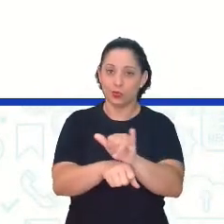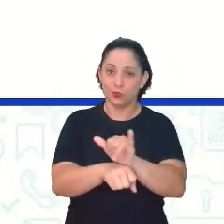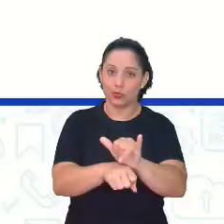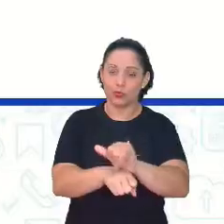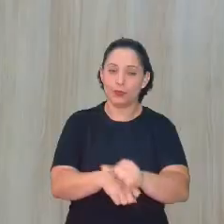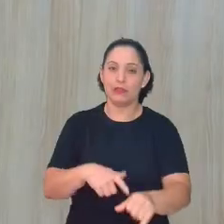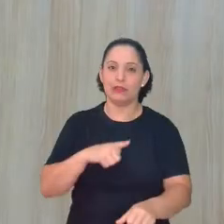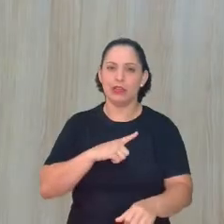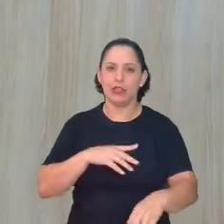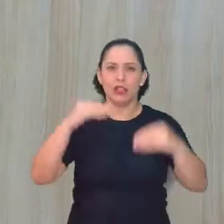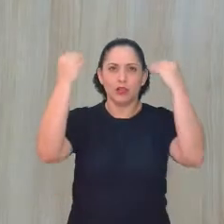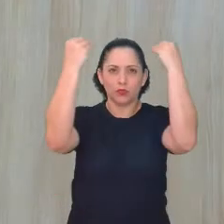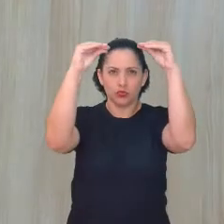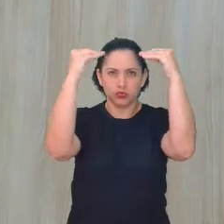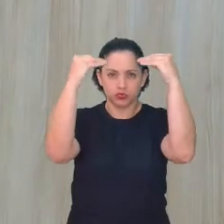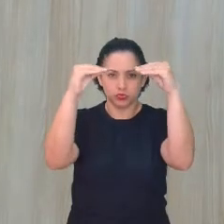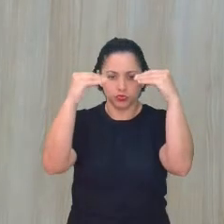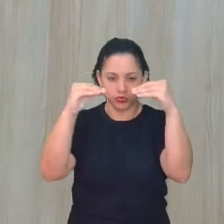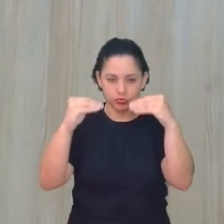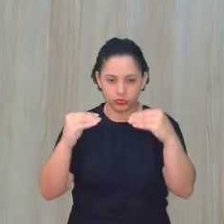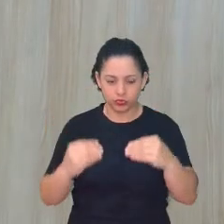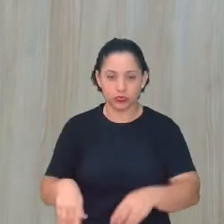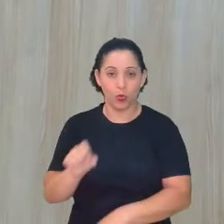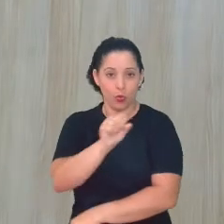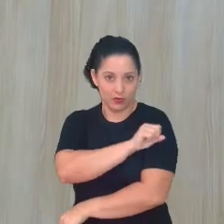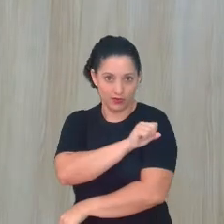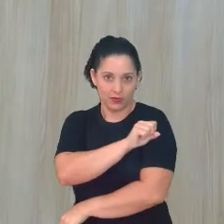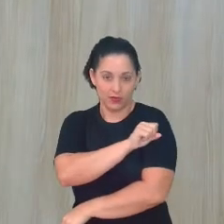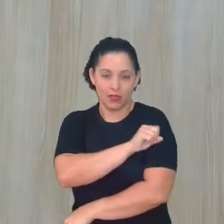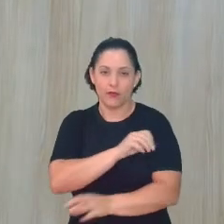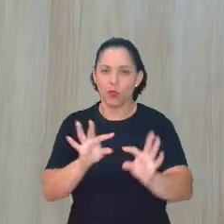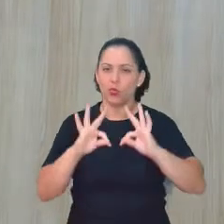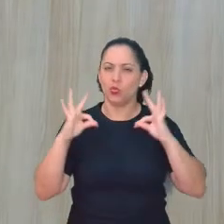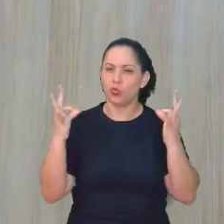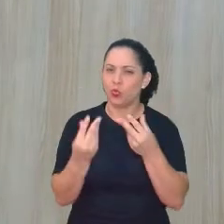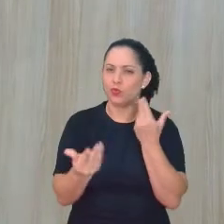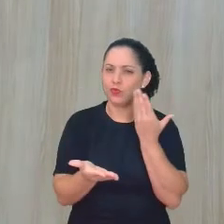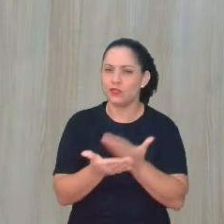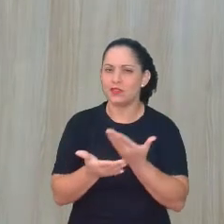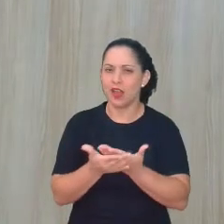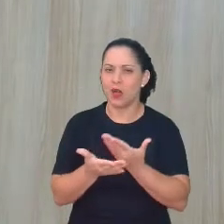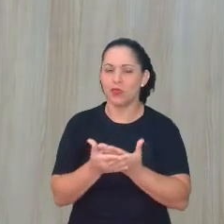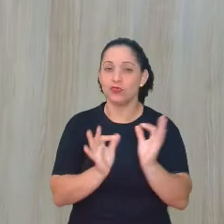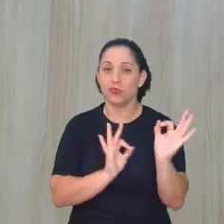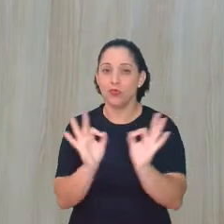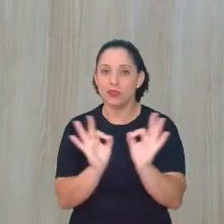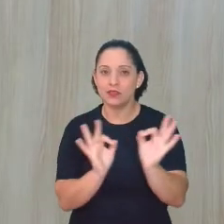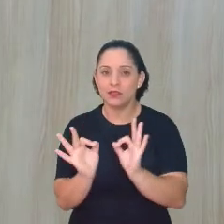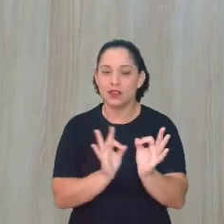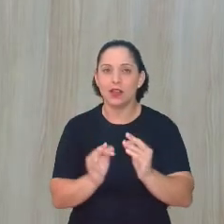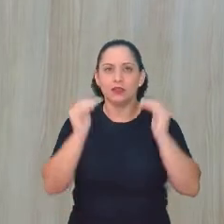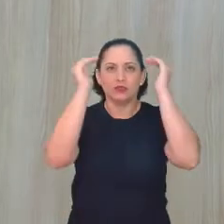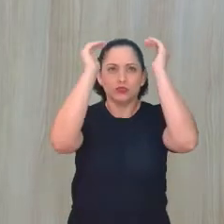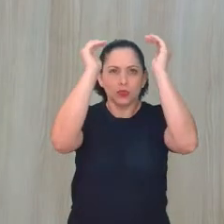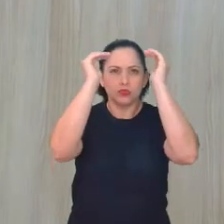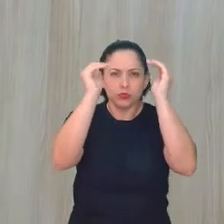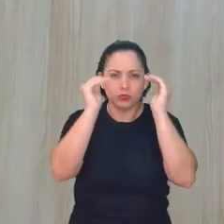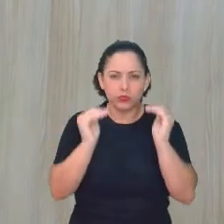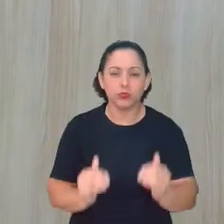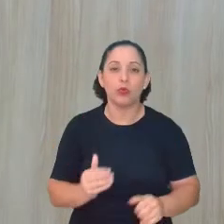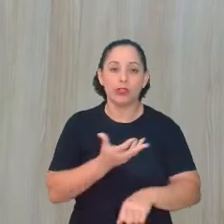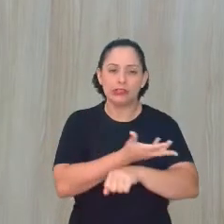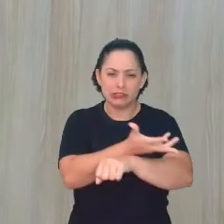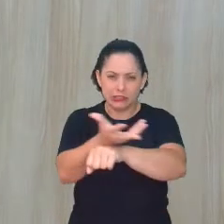tem uma playlist lá do oitavo ano, certo? Com todas as aulas por ordem cronológica de todas